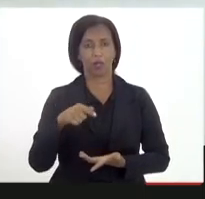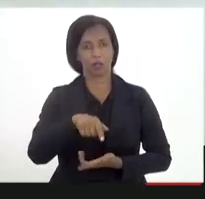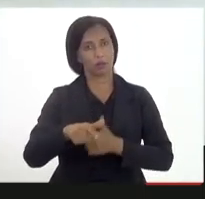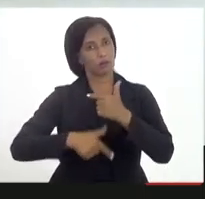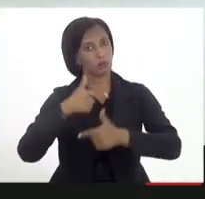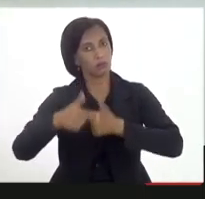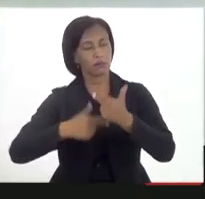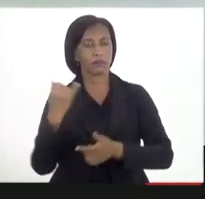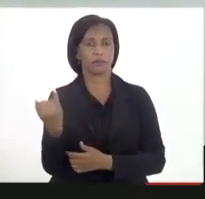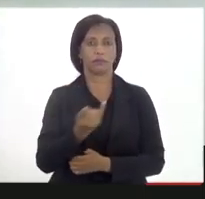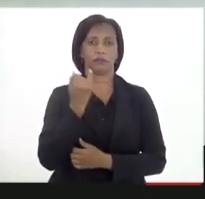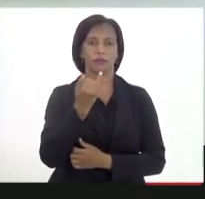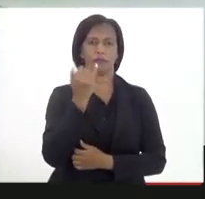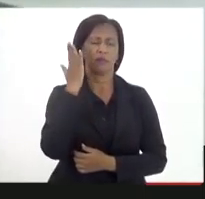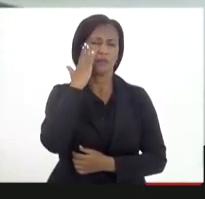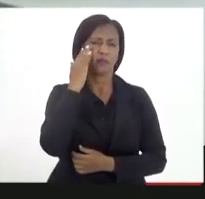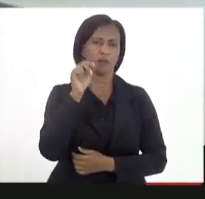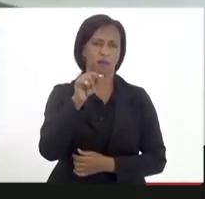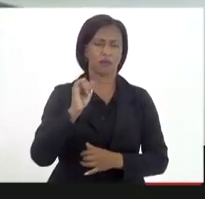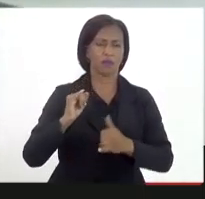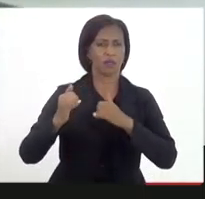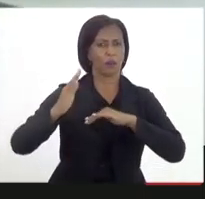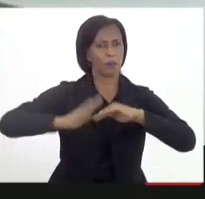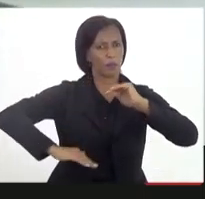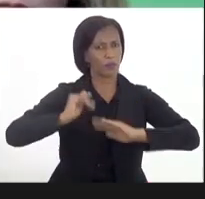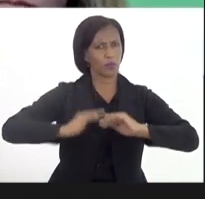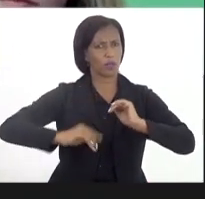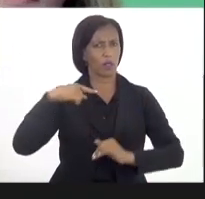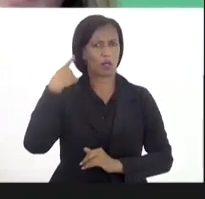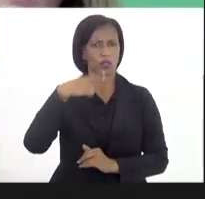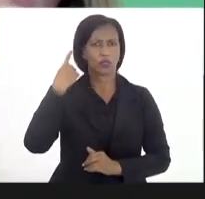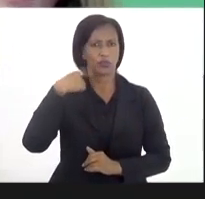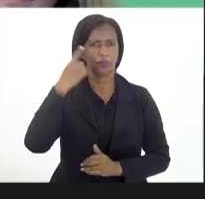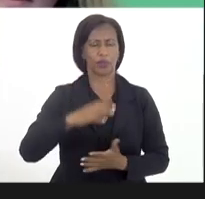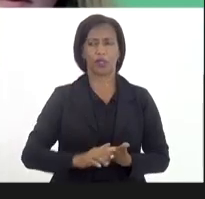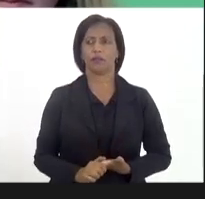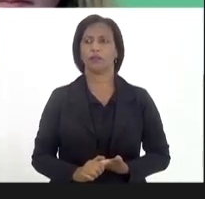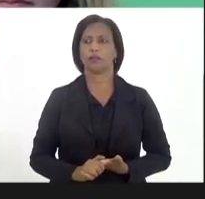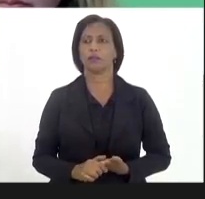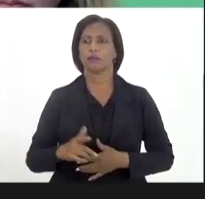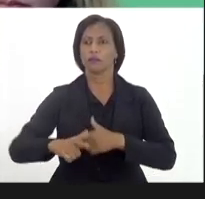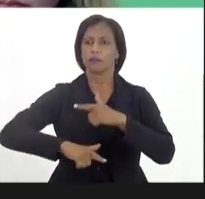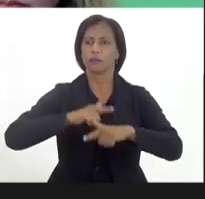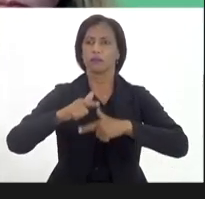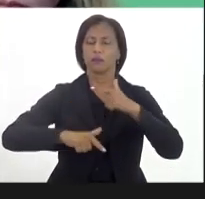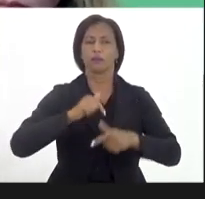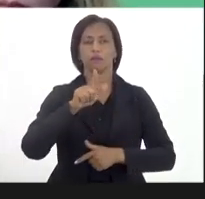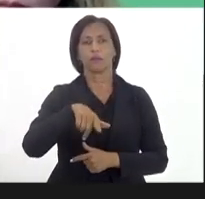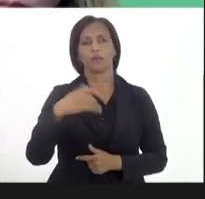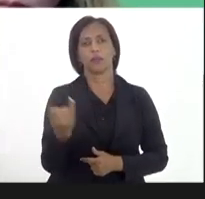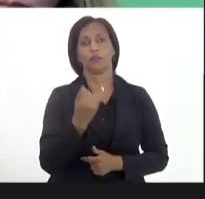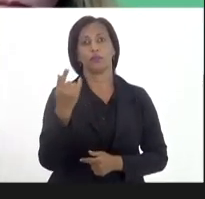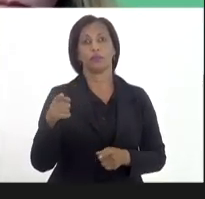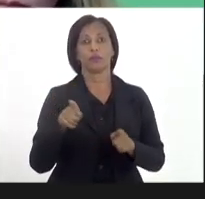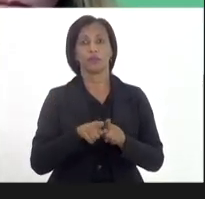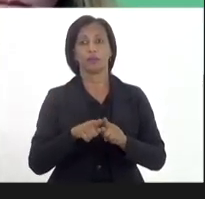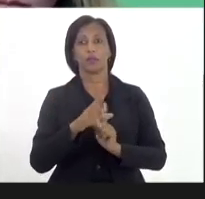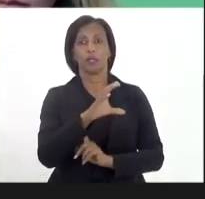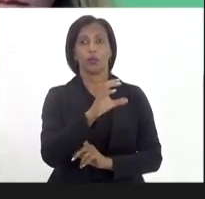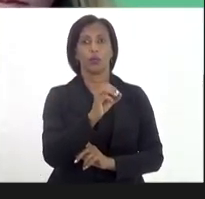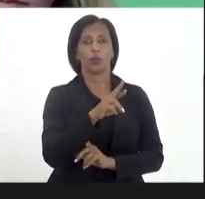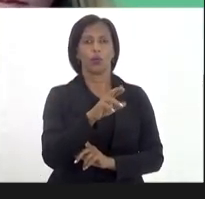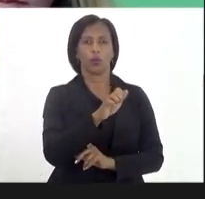missão importante eu sei que a senhora é uma é uma profissional uma advogada que aqui na área muito tempo mas é importante como bem destacou o Coronel